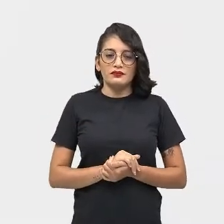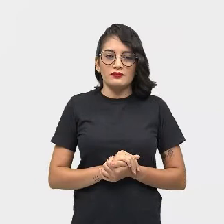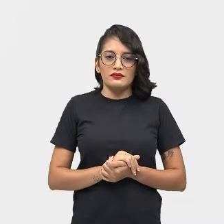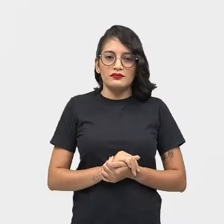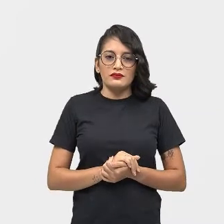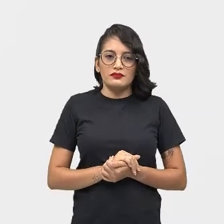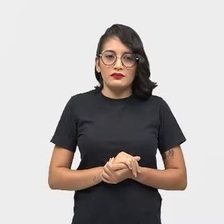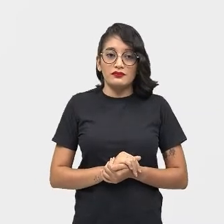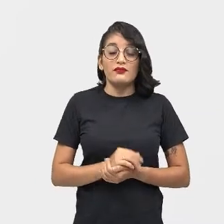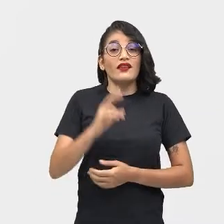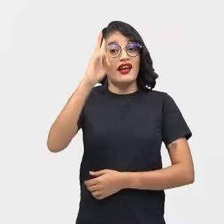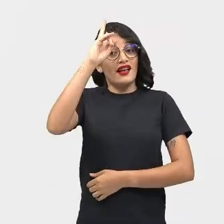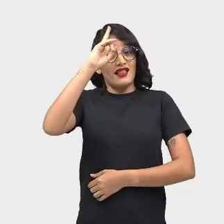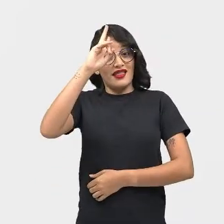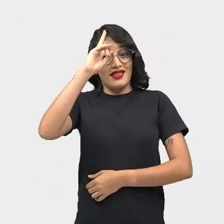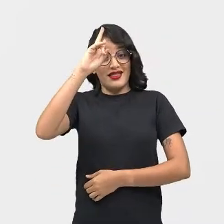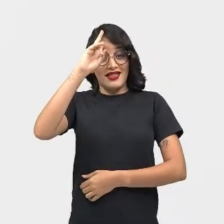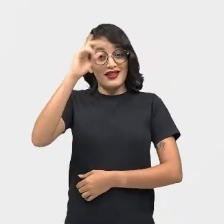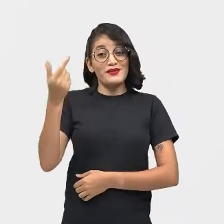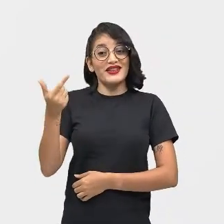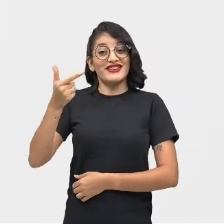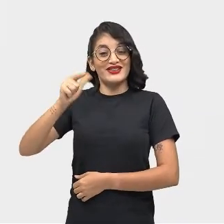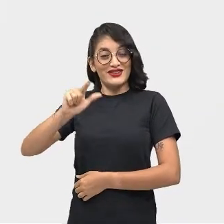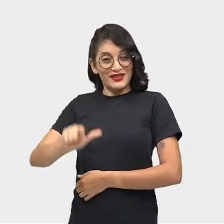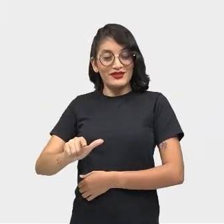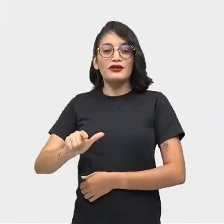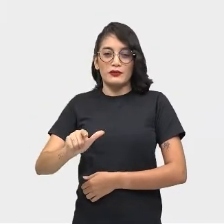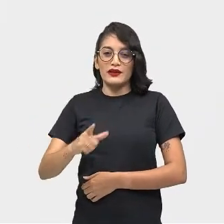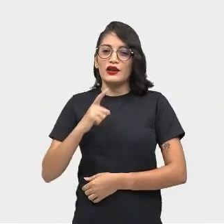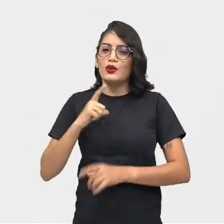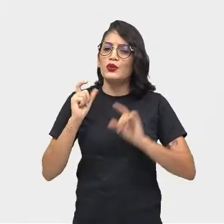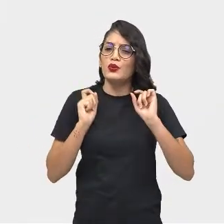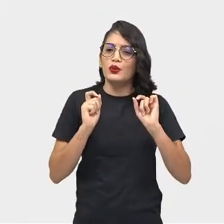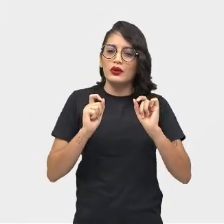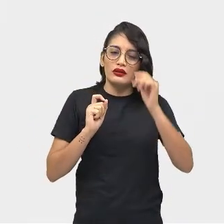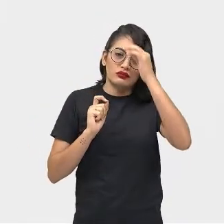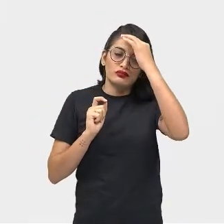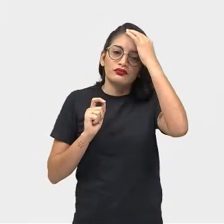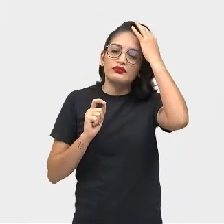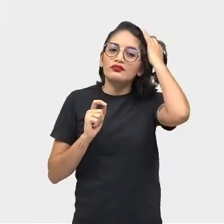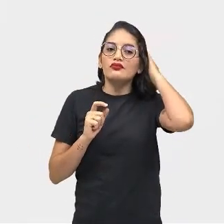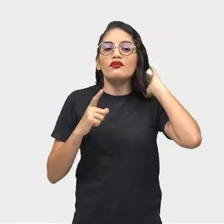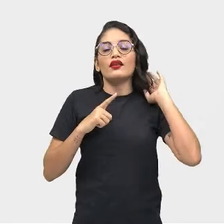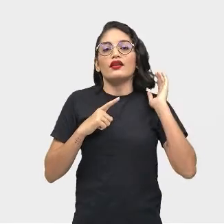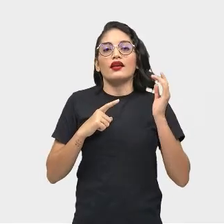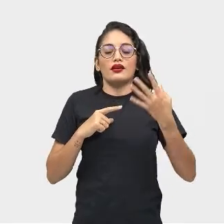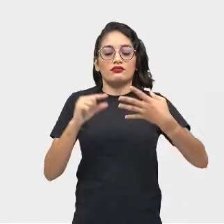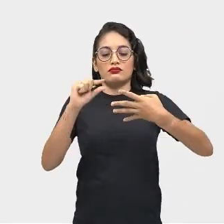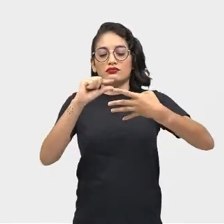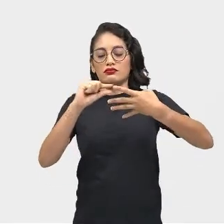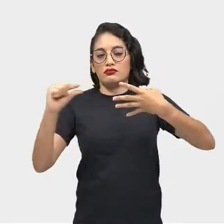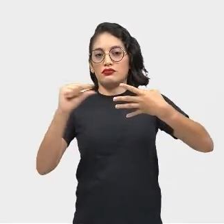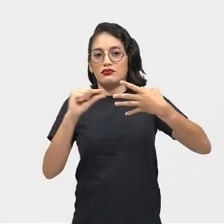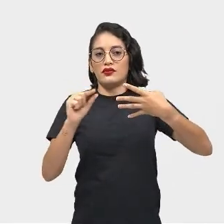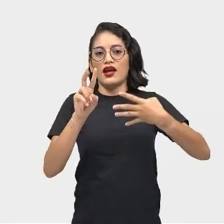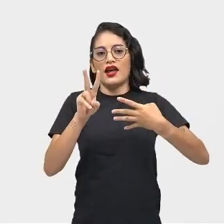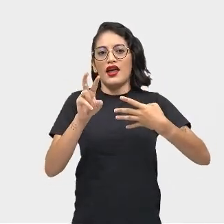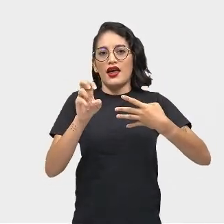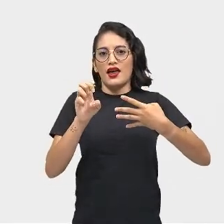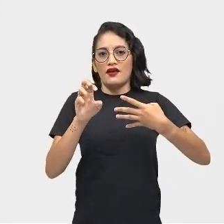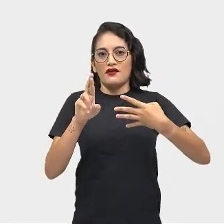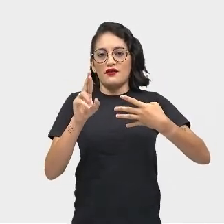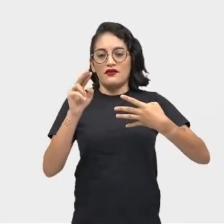então, relembrando, olha que interessante, relembrando nós temos o seguinte, nós temos o verso, é o que nós chamamos